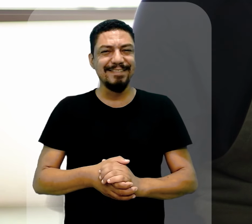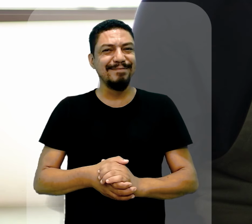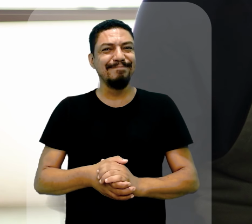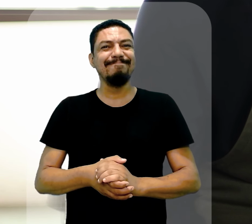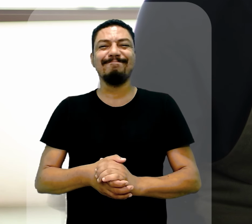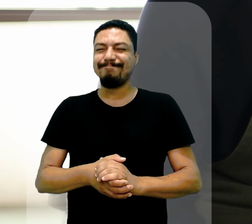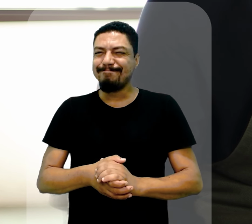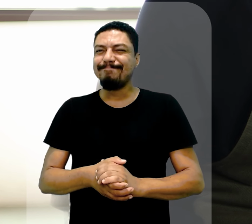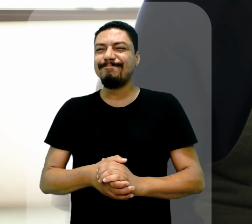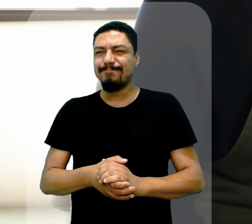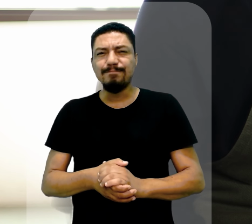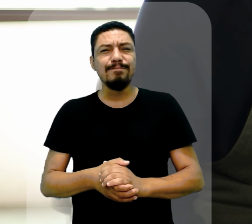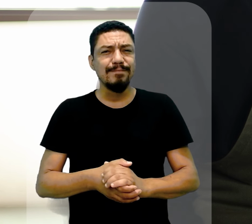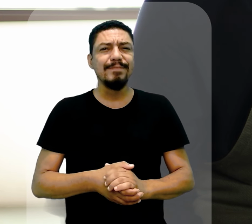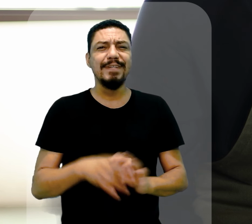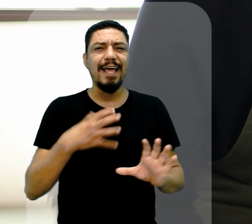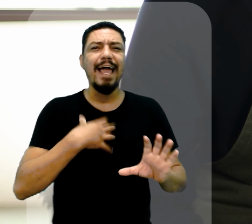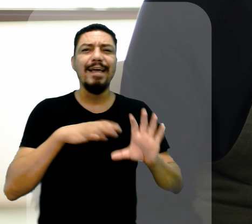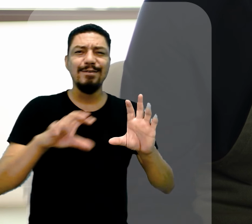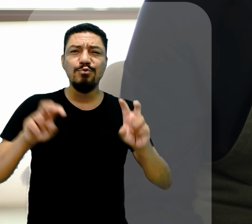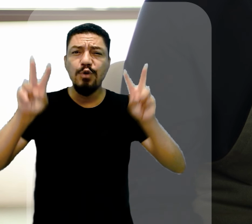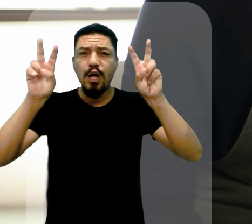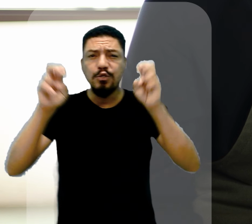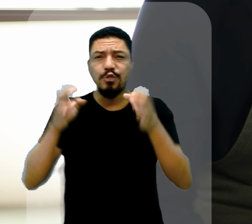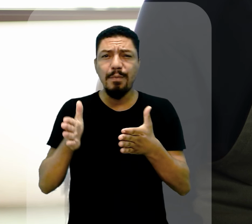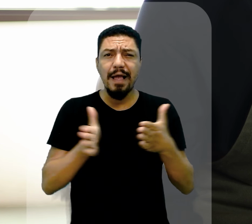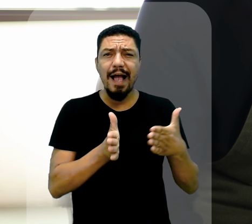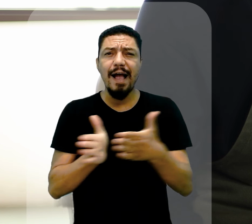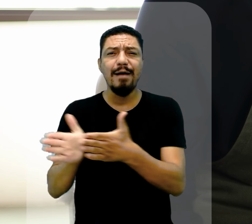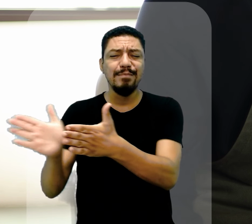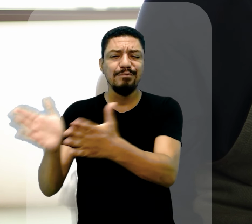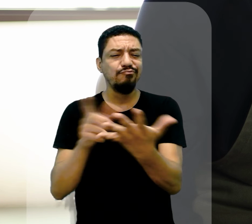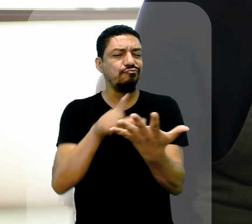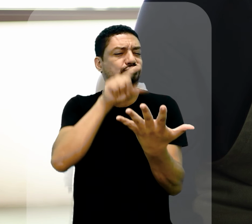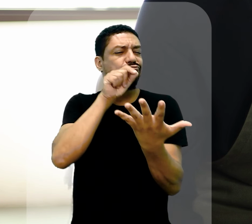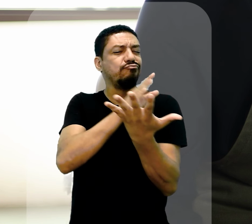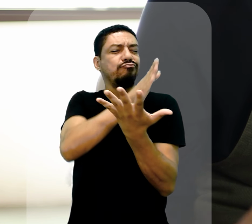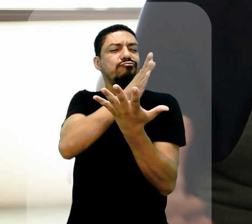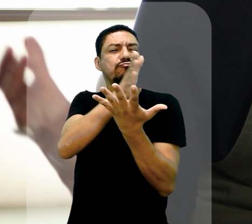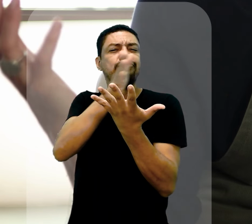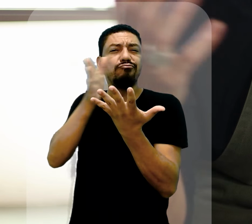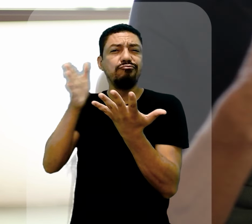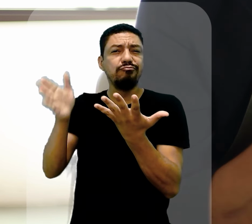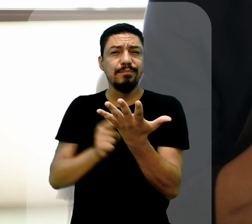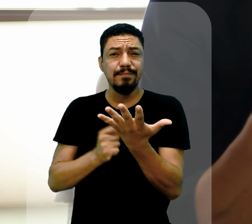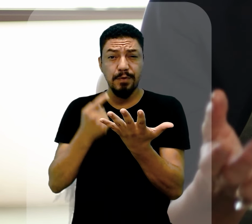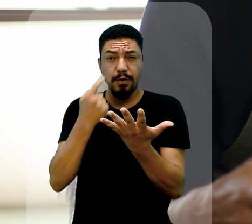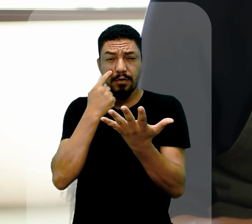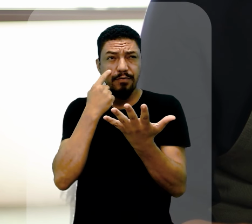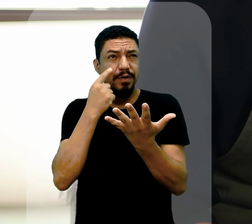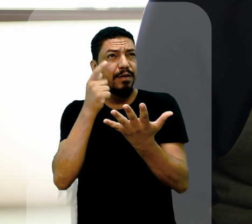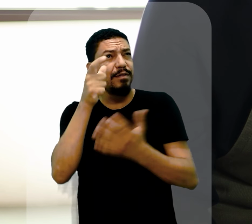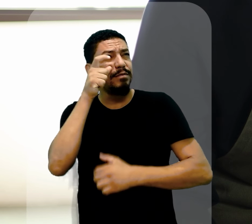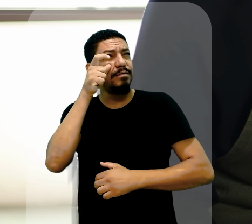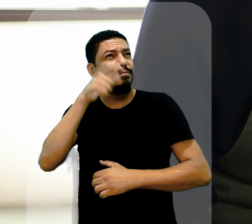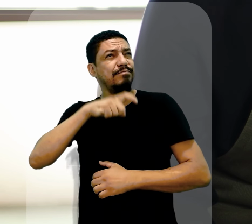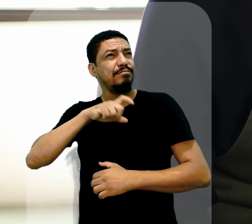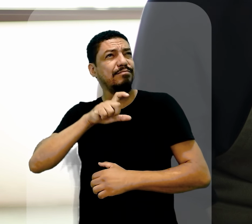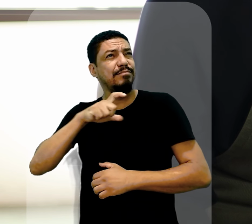É sobre caminhos, né? Então, essa época era muito de ver o que estava passando